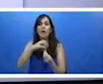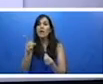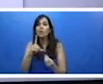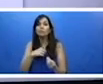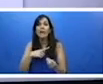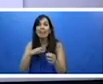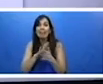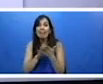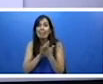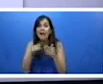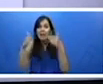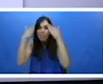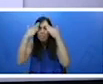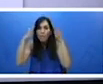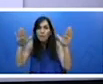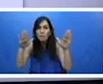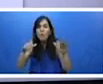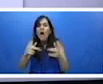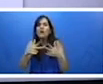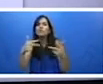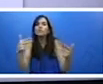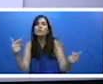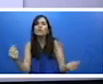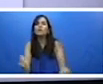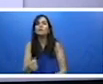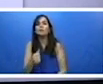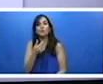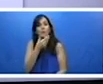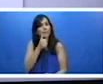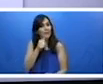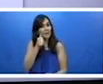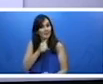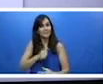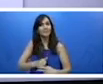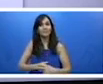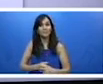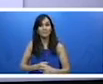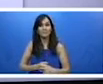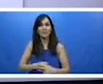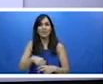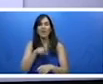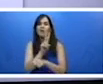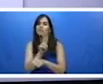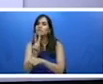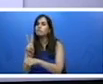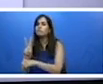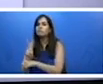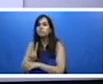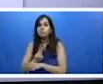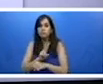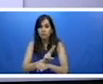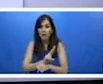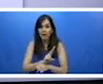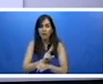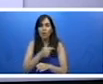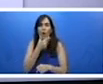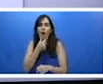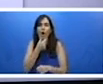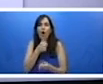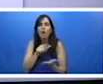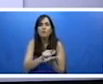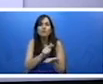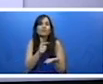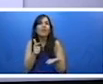impulsos femininos. Selecionadas sob a supervisão de Alberto Dines, jornalista e biógrafo de